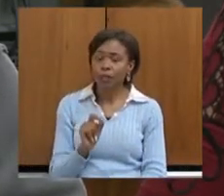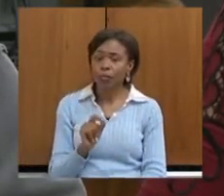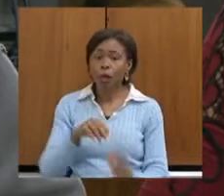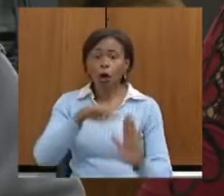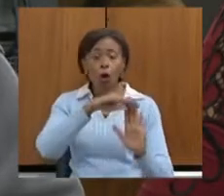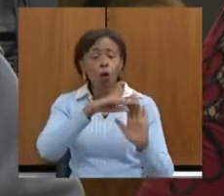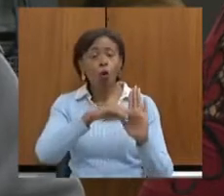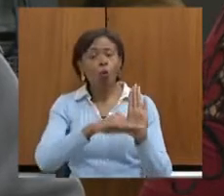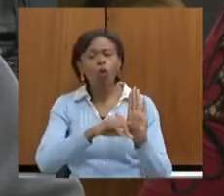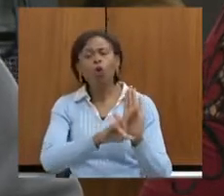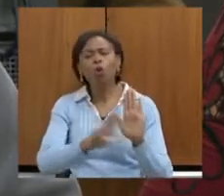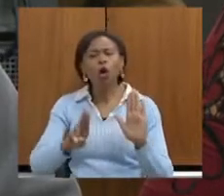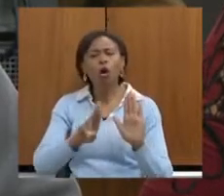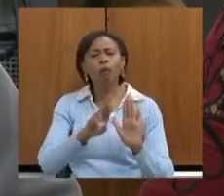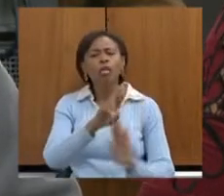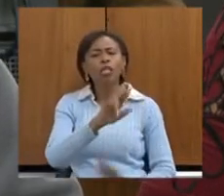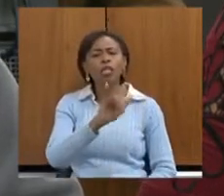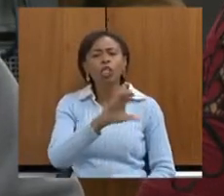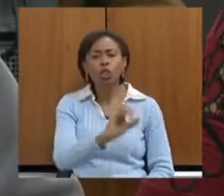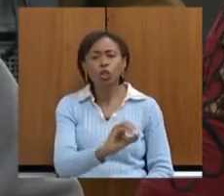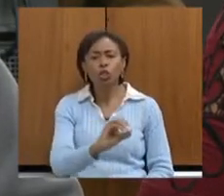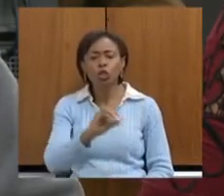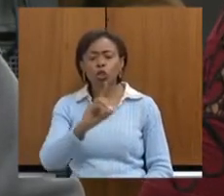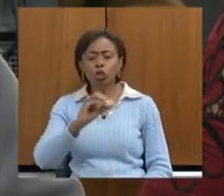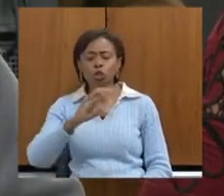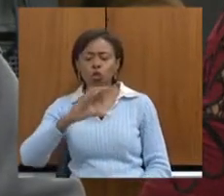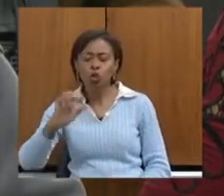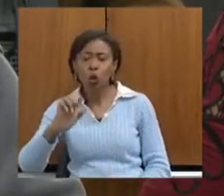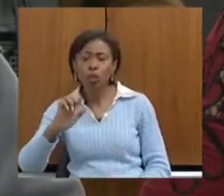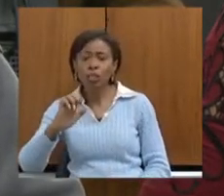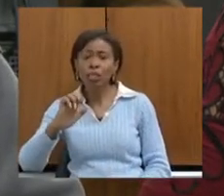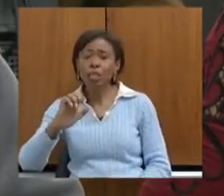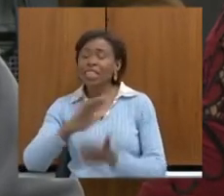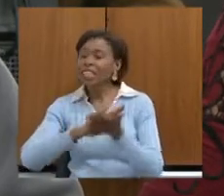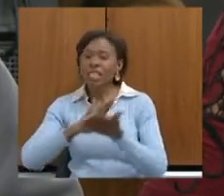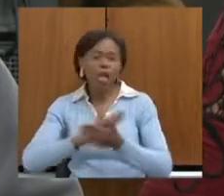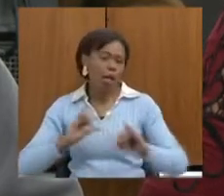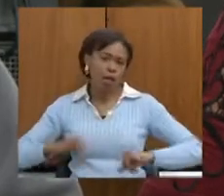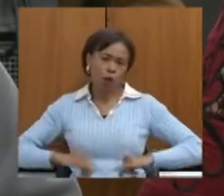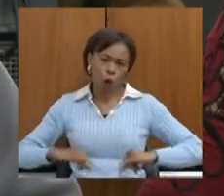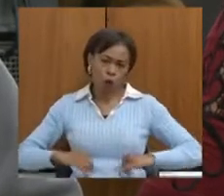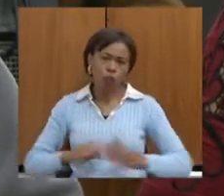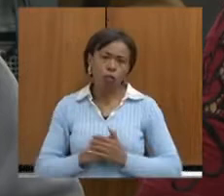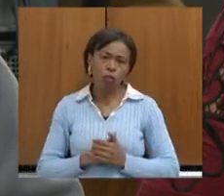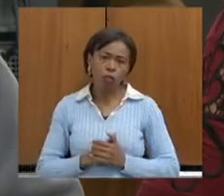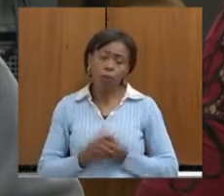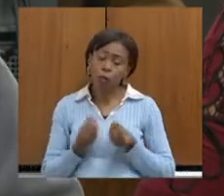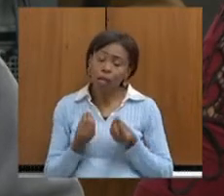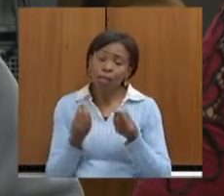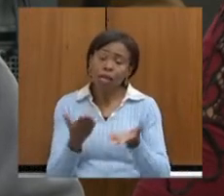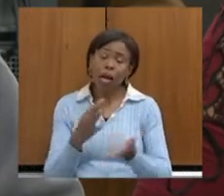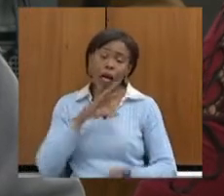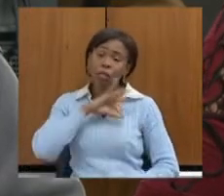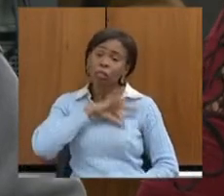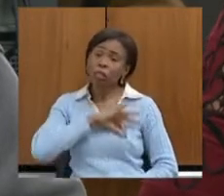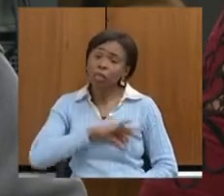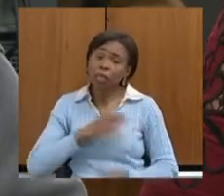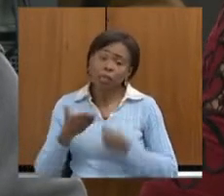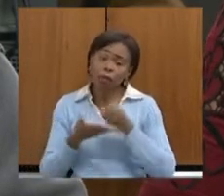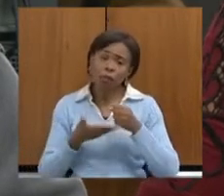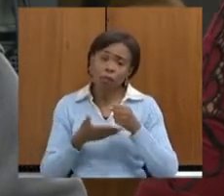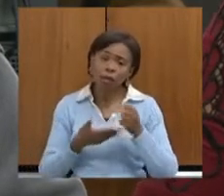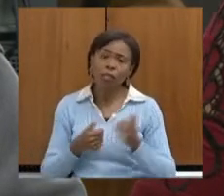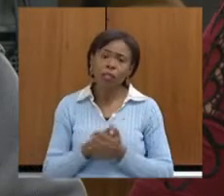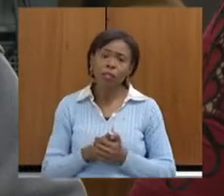é que tá acontecendo eles tem falado da importância da gente ter o o rio doce sem fome